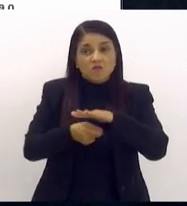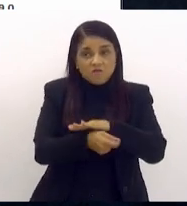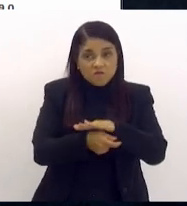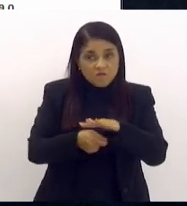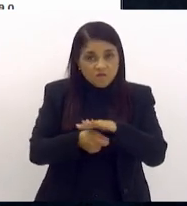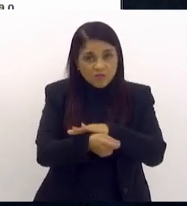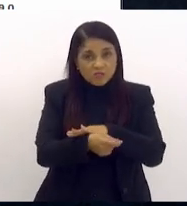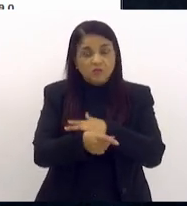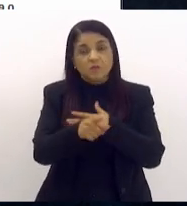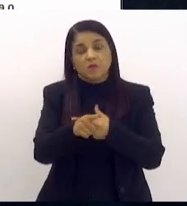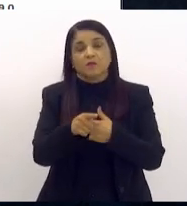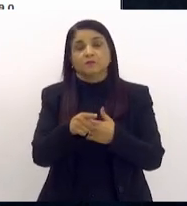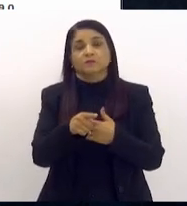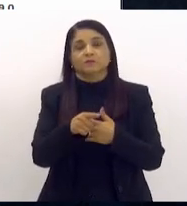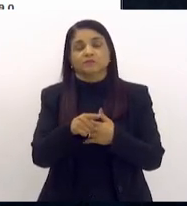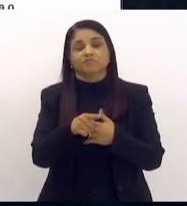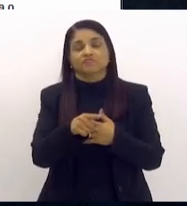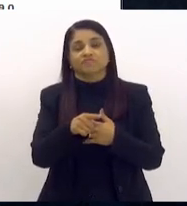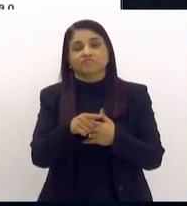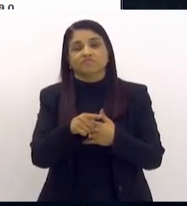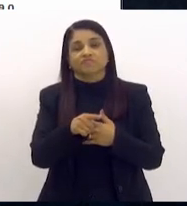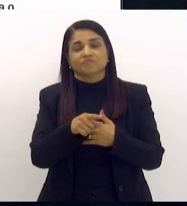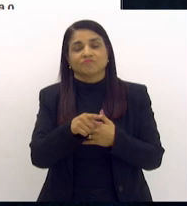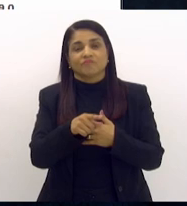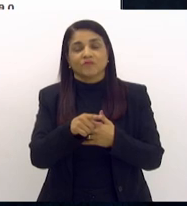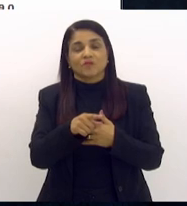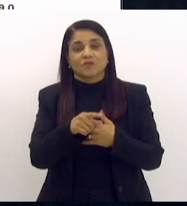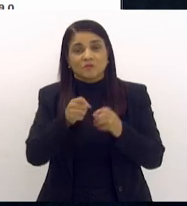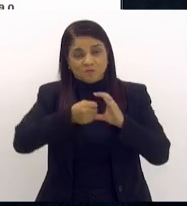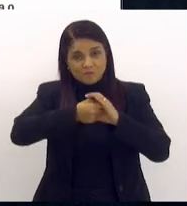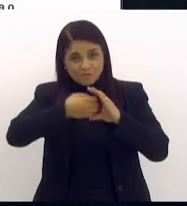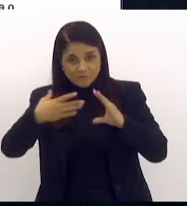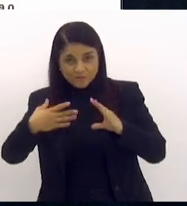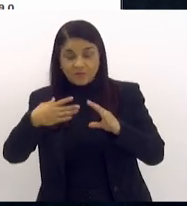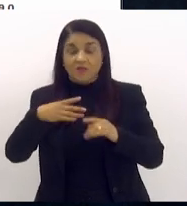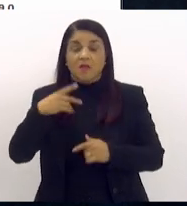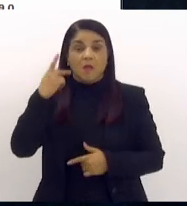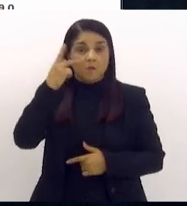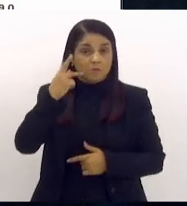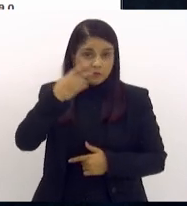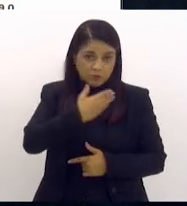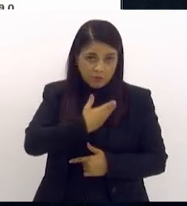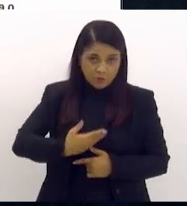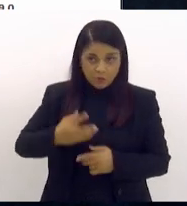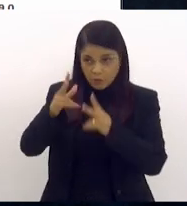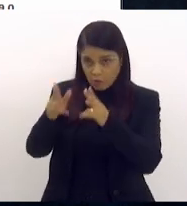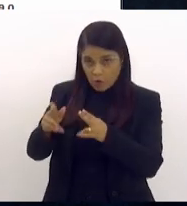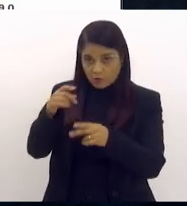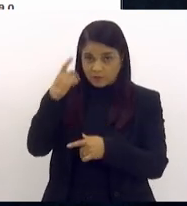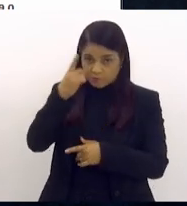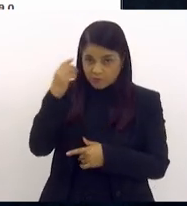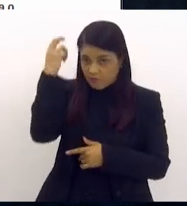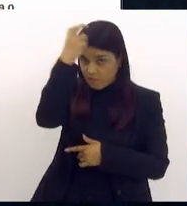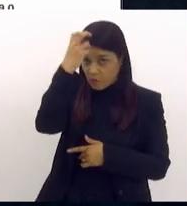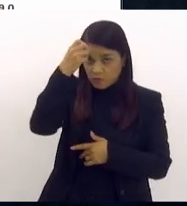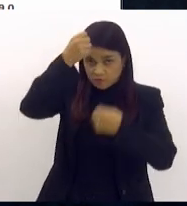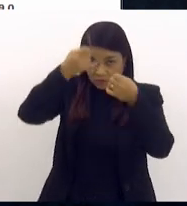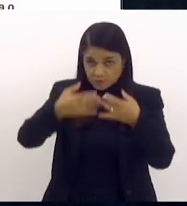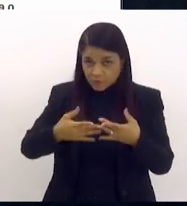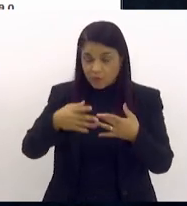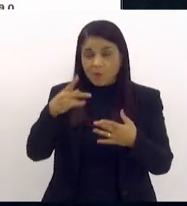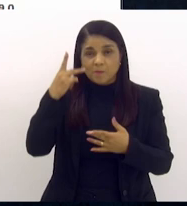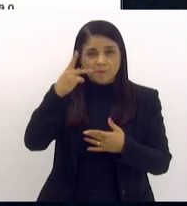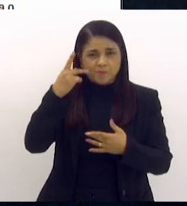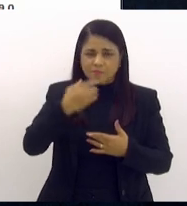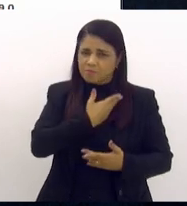afretador então a gente um dos aspectos é política pública como a Verônica falou eh política pública é fundamental